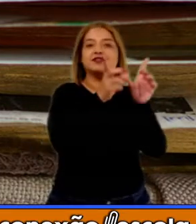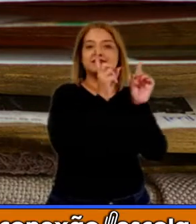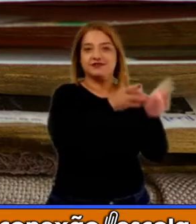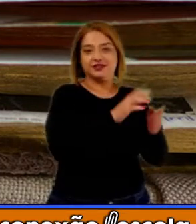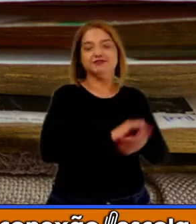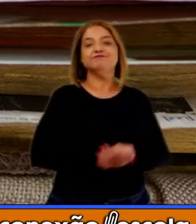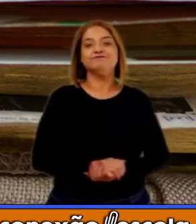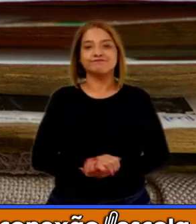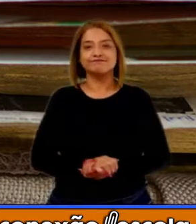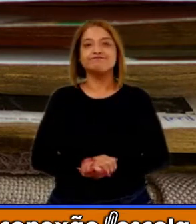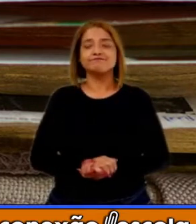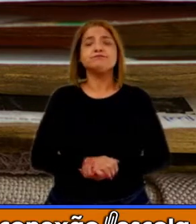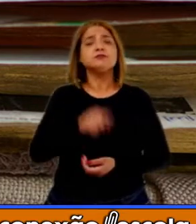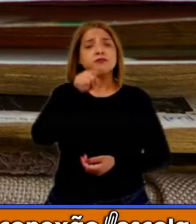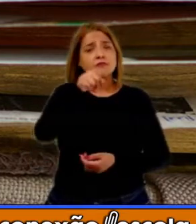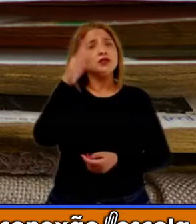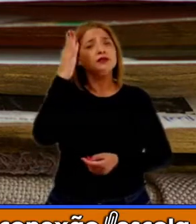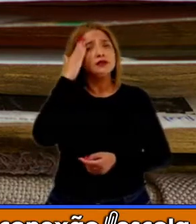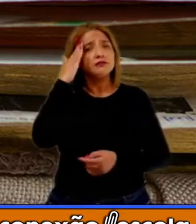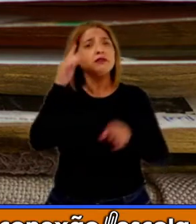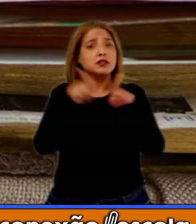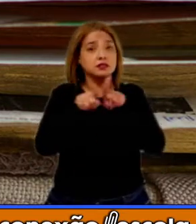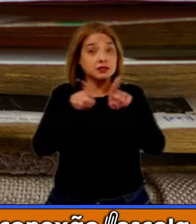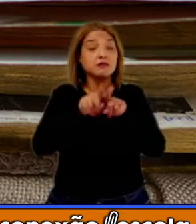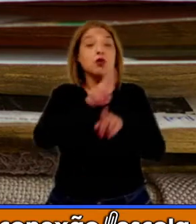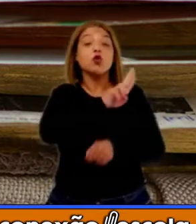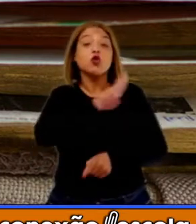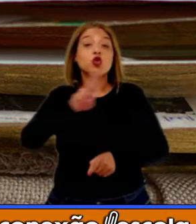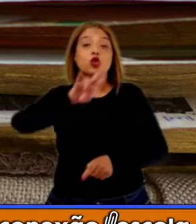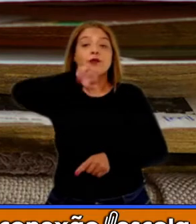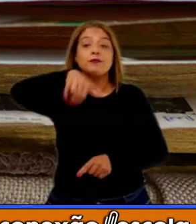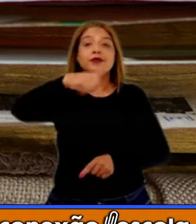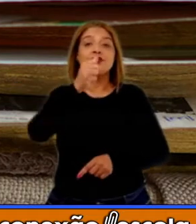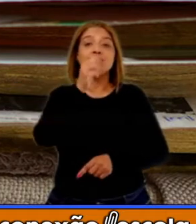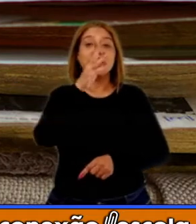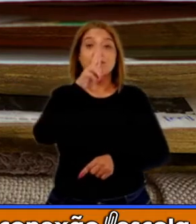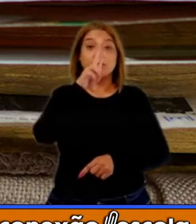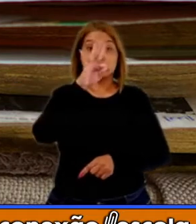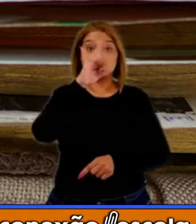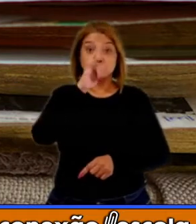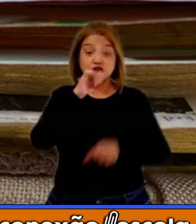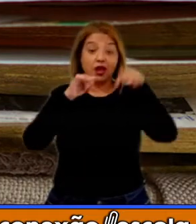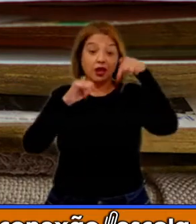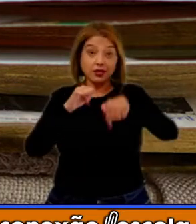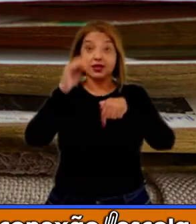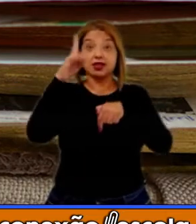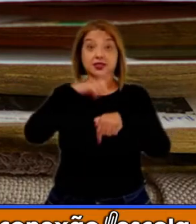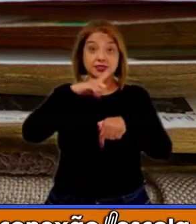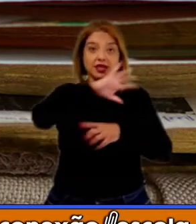isso. Você sabia também que o nome do jabuti que nós encontramos